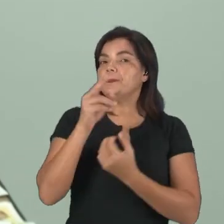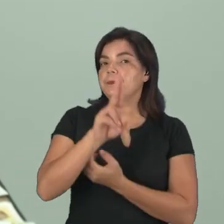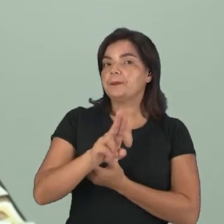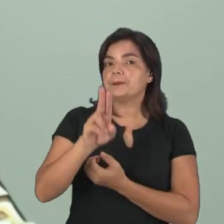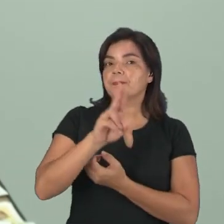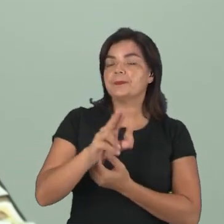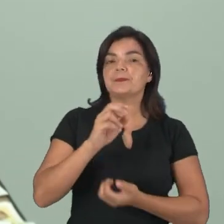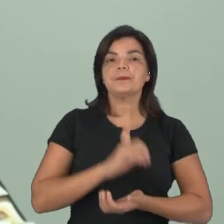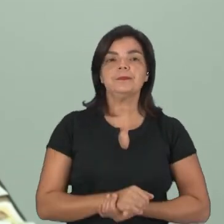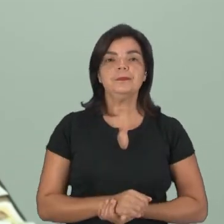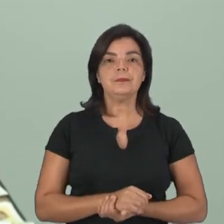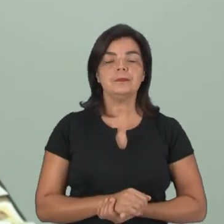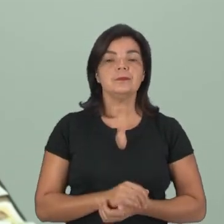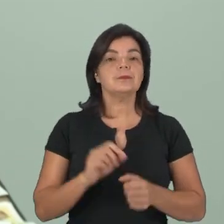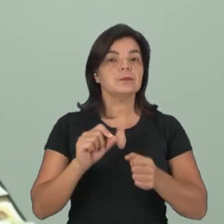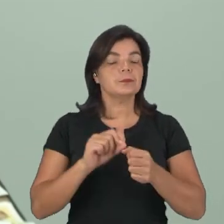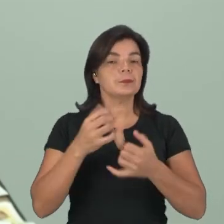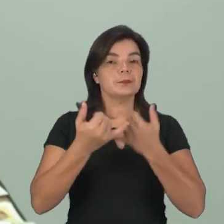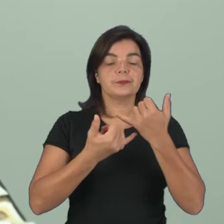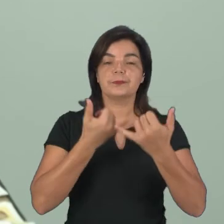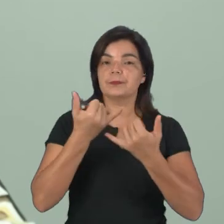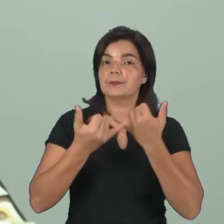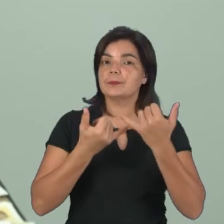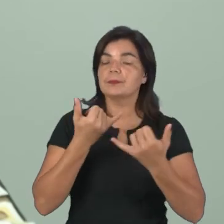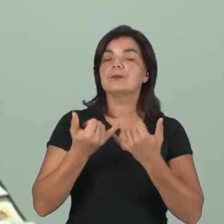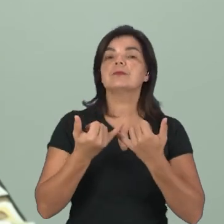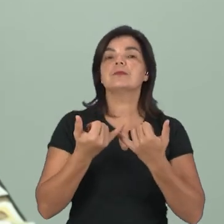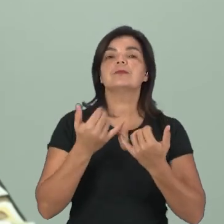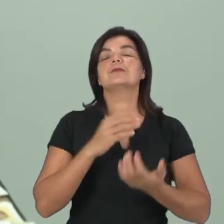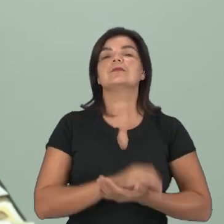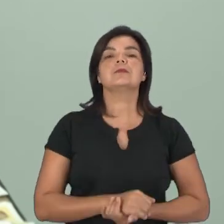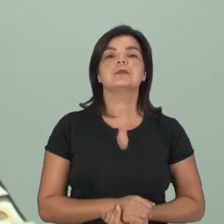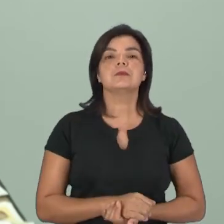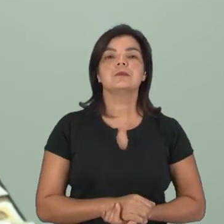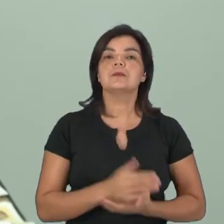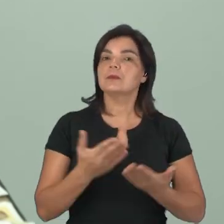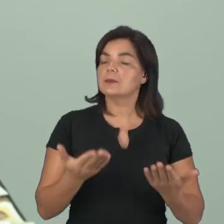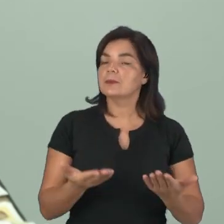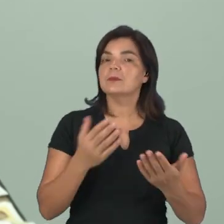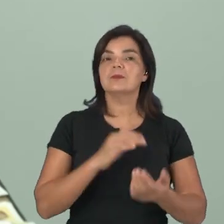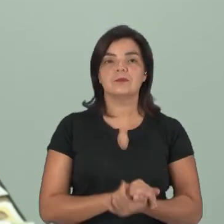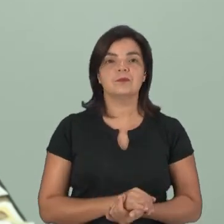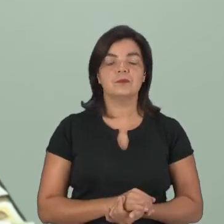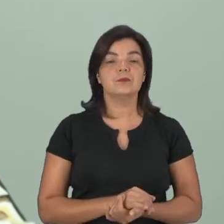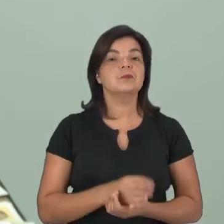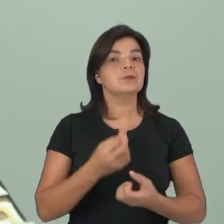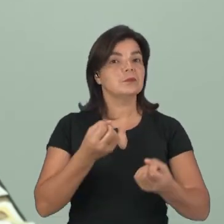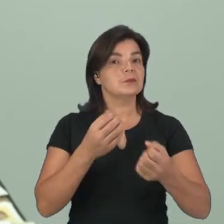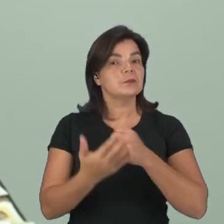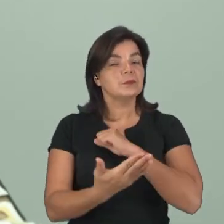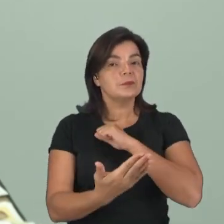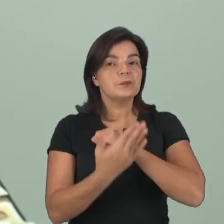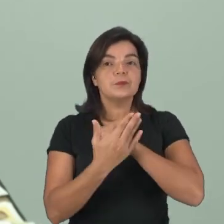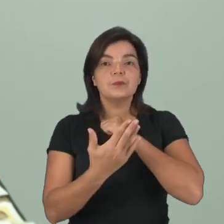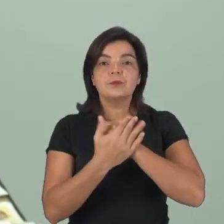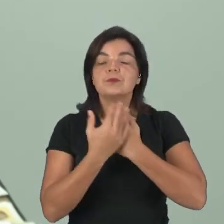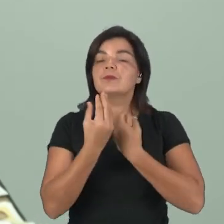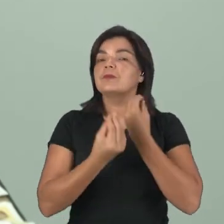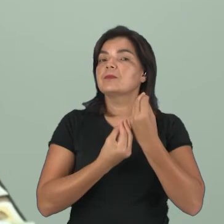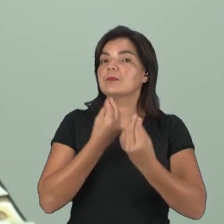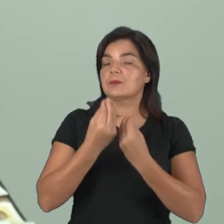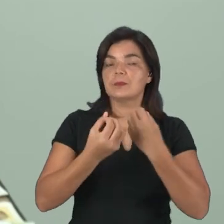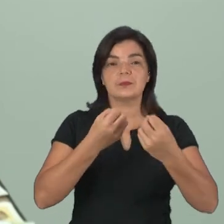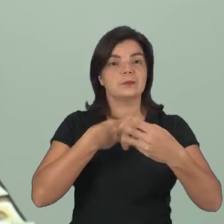como utilizar o como fazer um de como jogar um jogo nesse caso aqui o manual vai me ajudar como